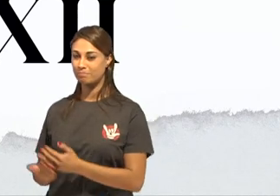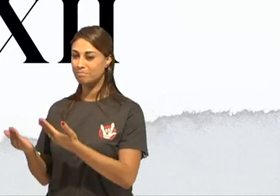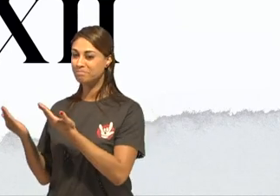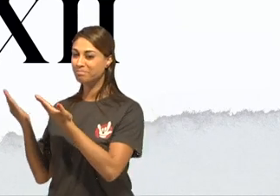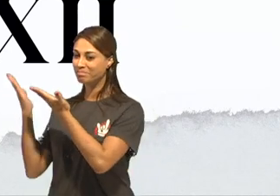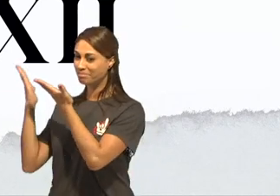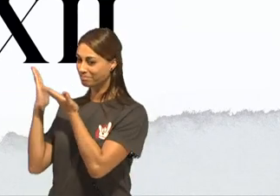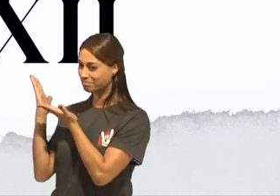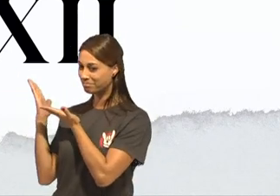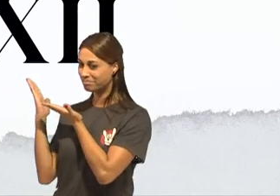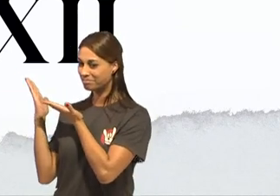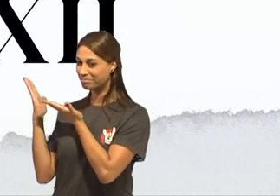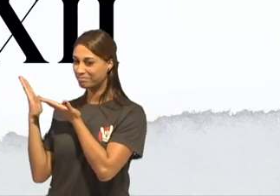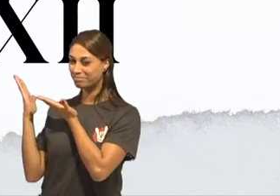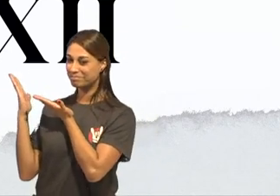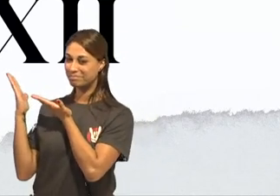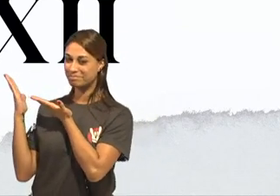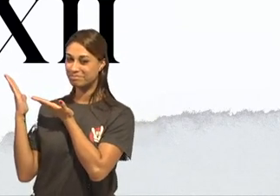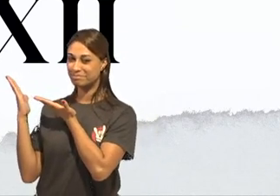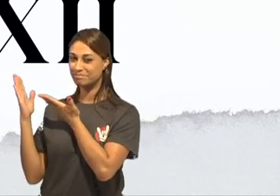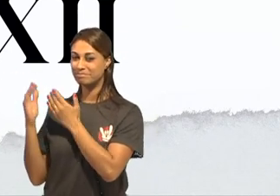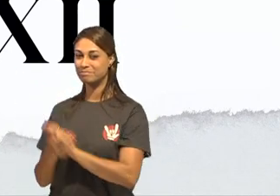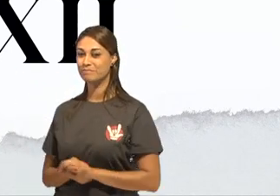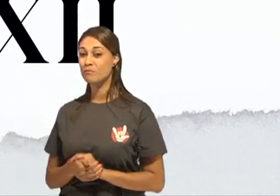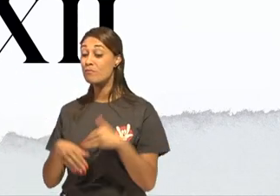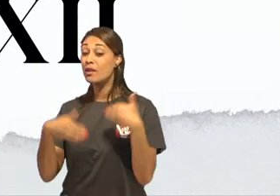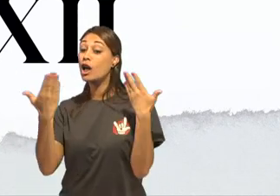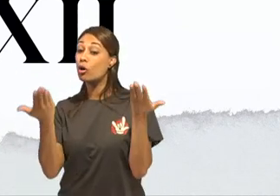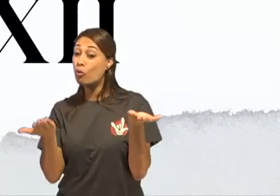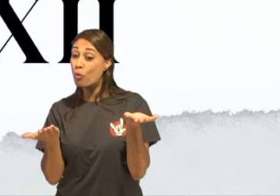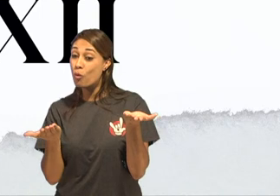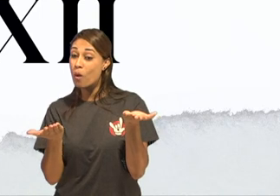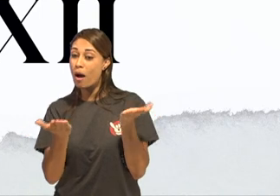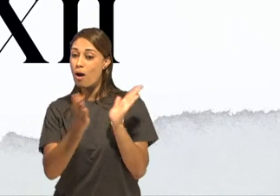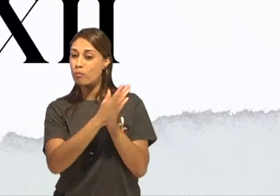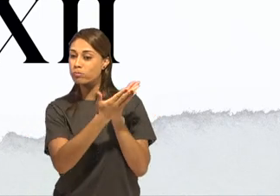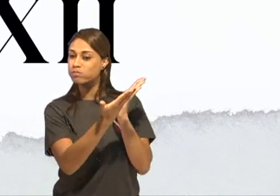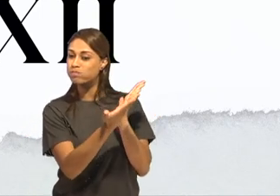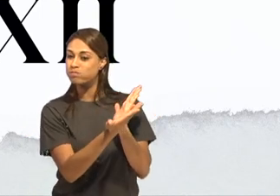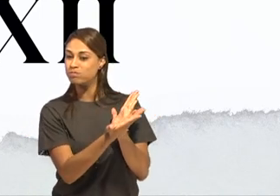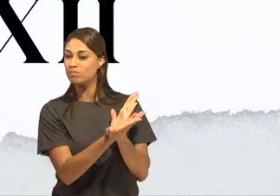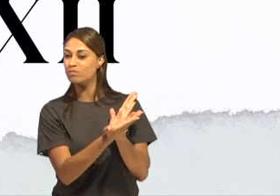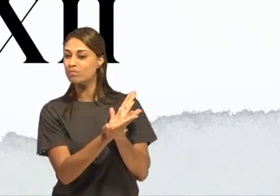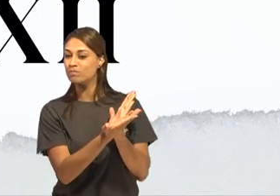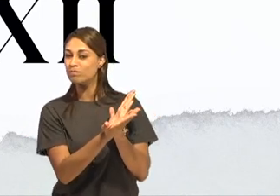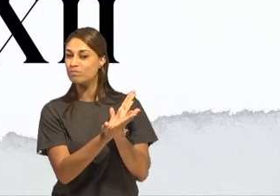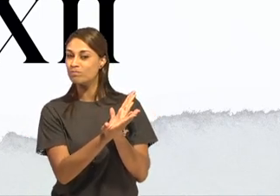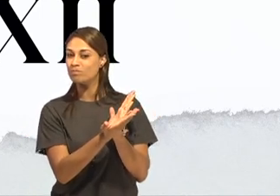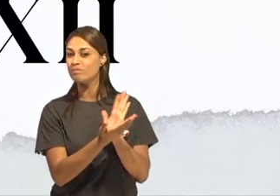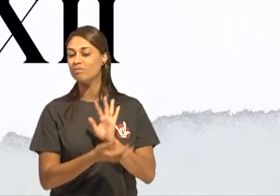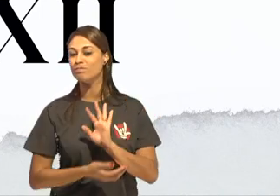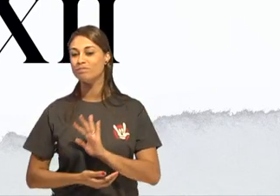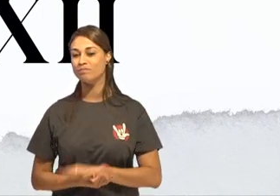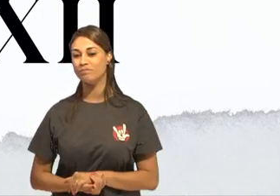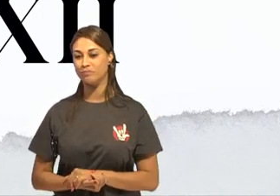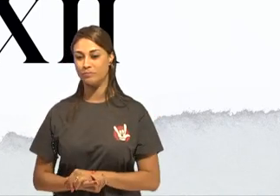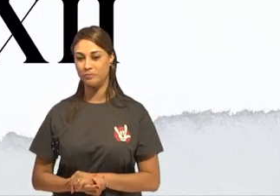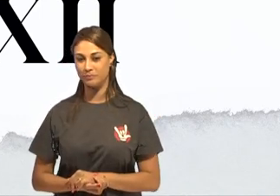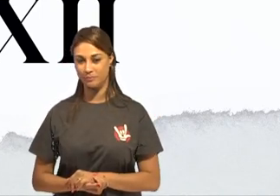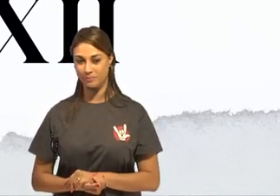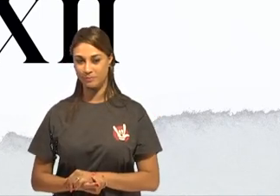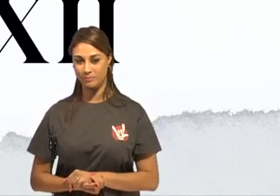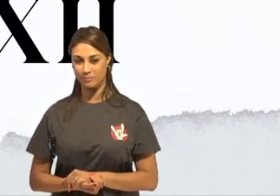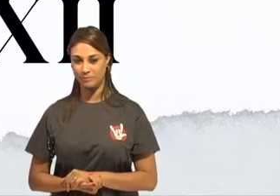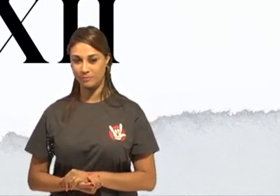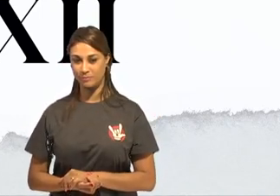Mais um versículo. Mais um livro, perdão. Qual é este livro bíblico? Tenta decifrar aí.